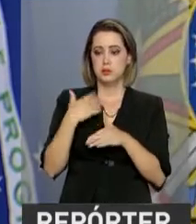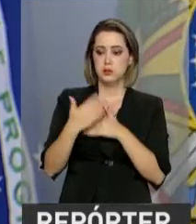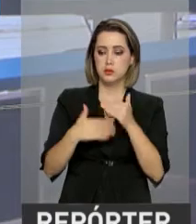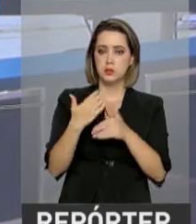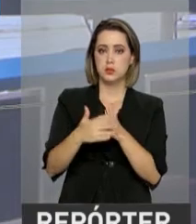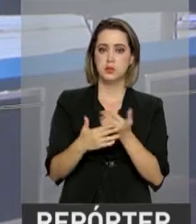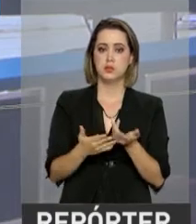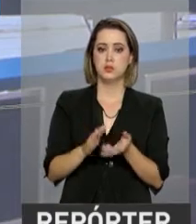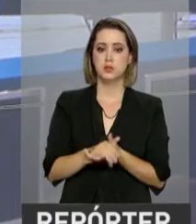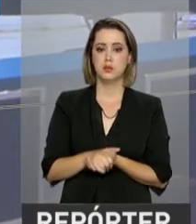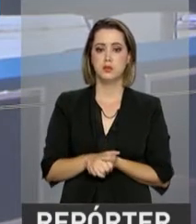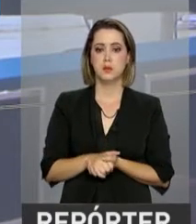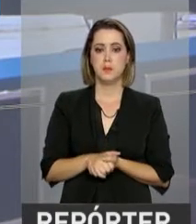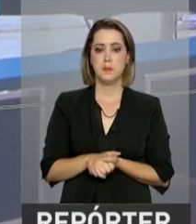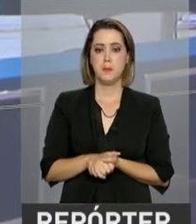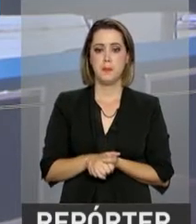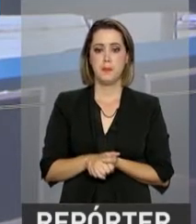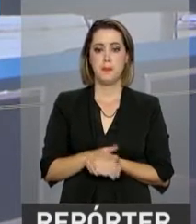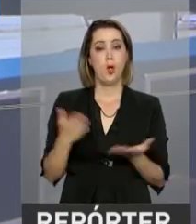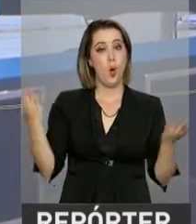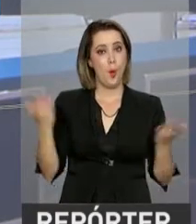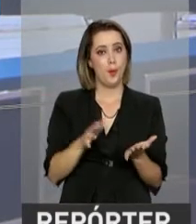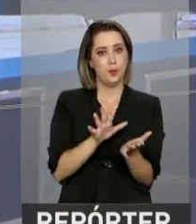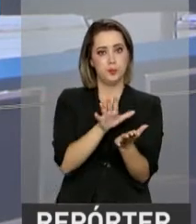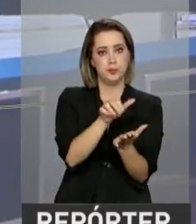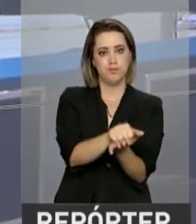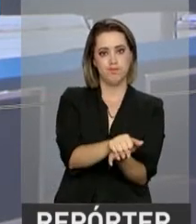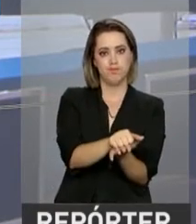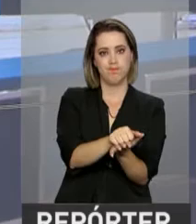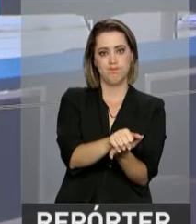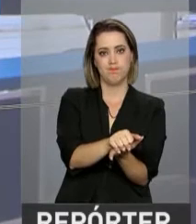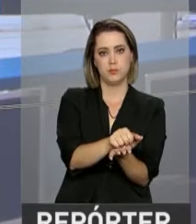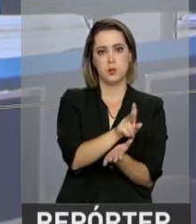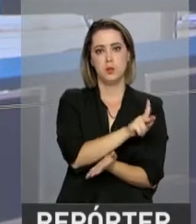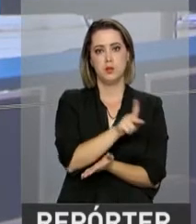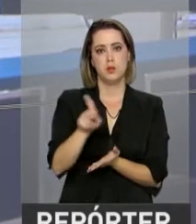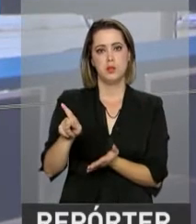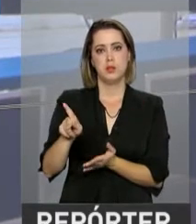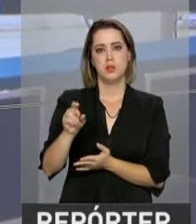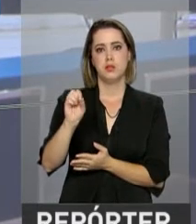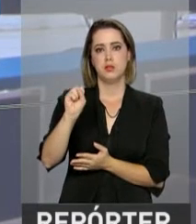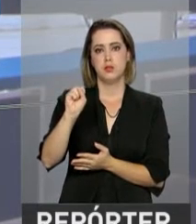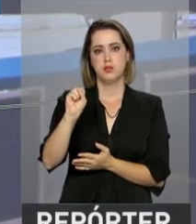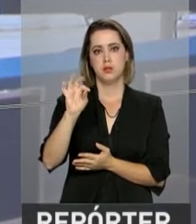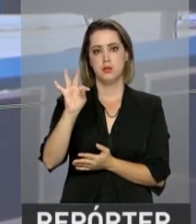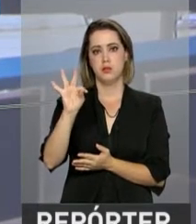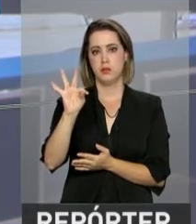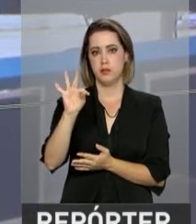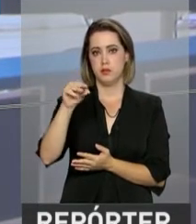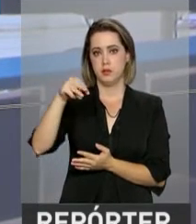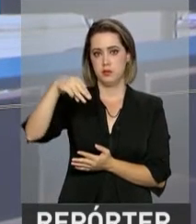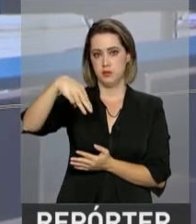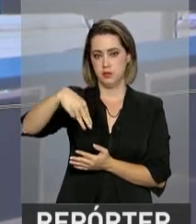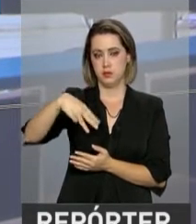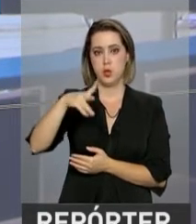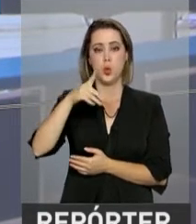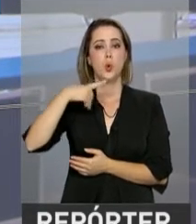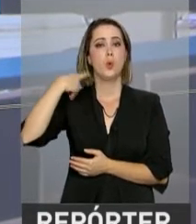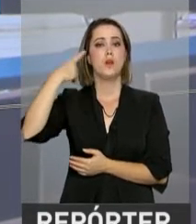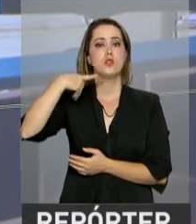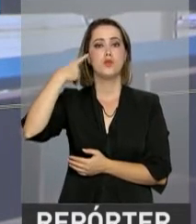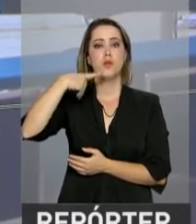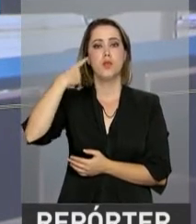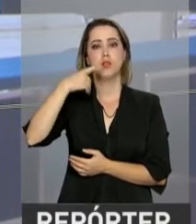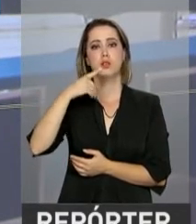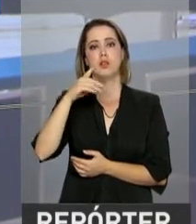tramitação. Tomou posse nesta quinta-feira, na presidência do Superior Tribunal Militar, o advogado José